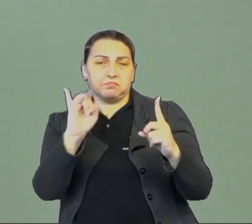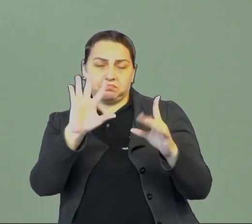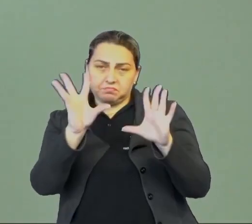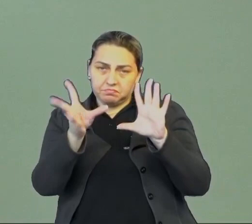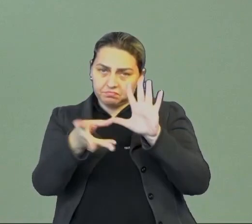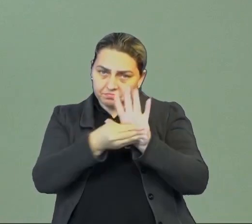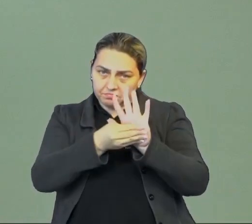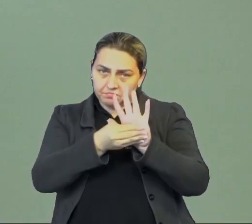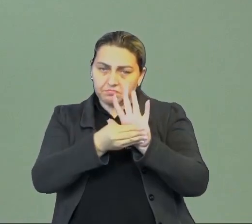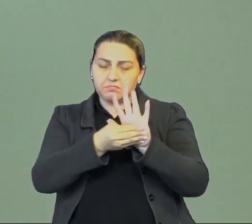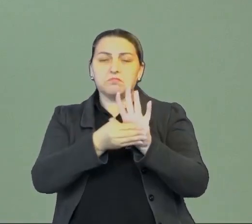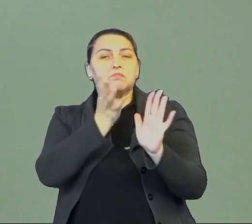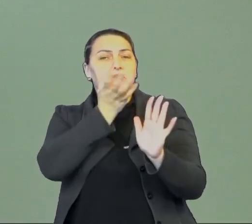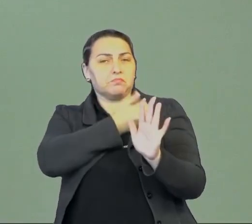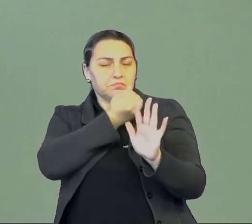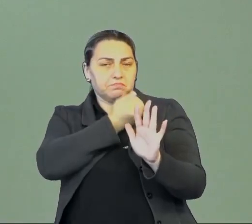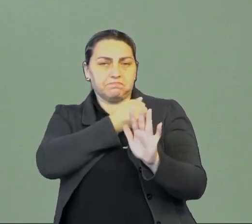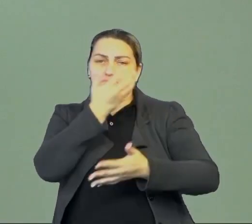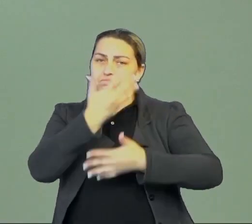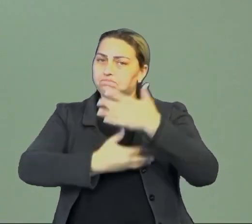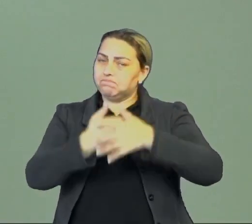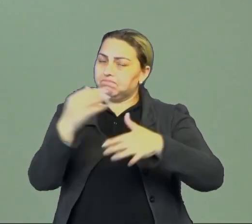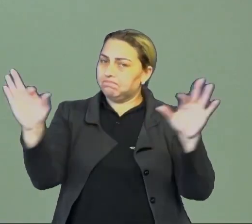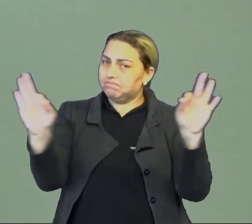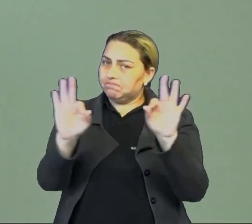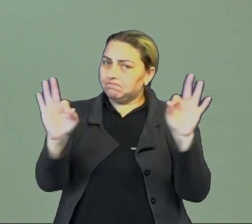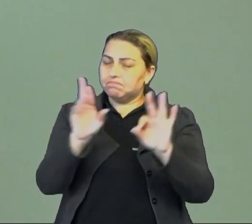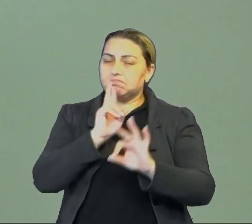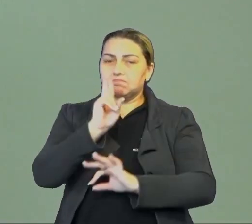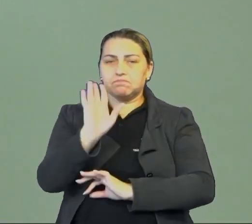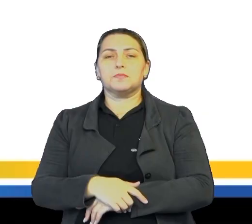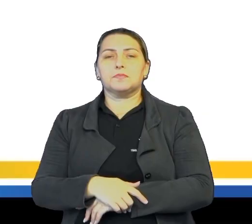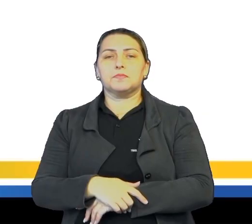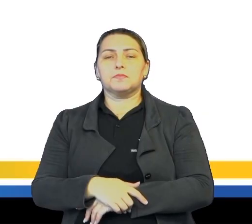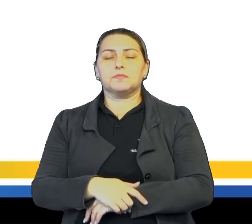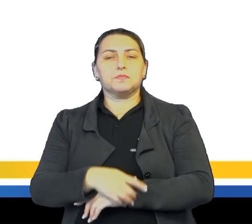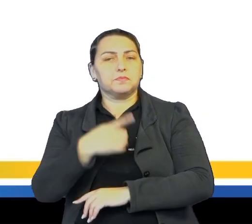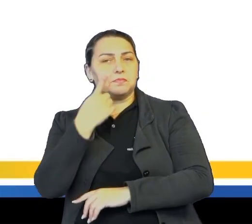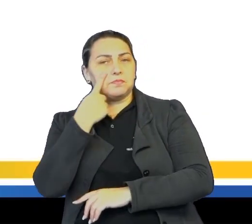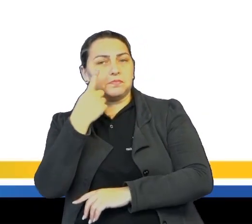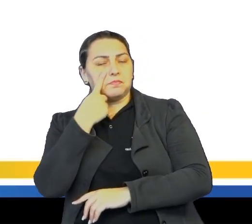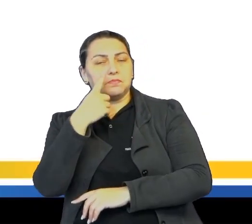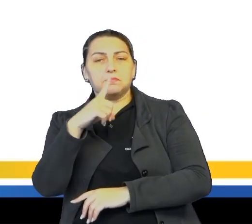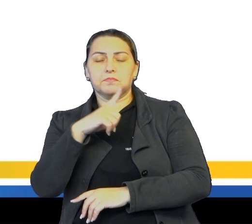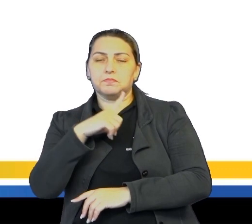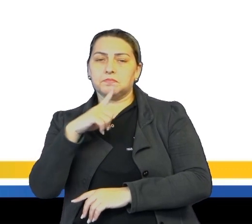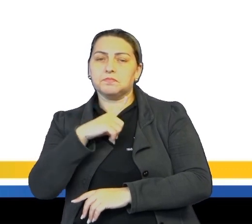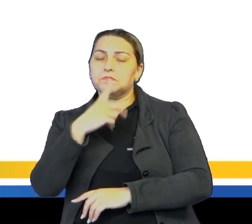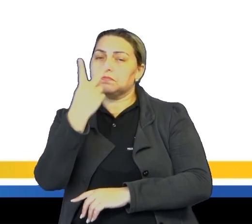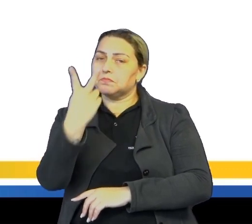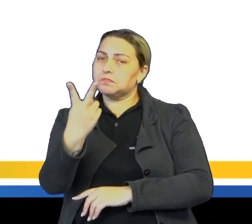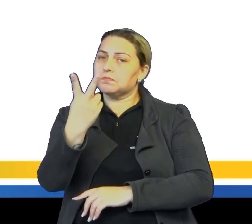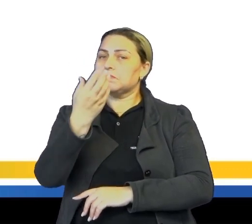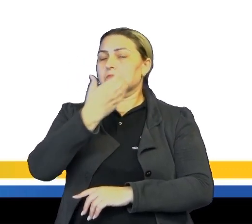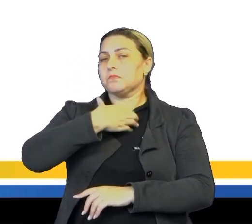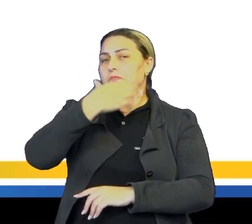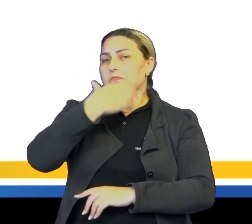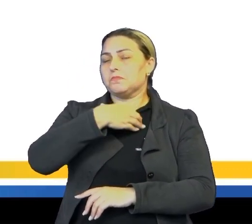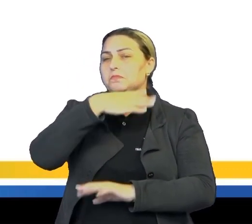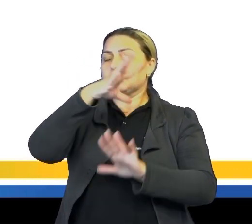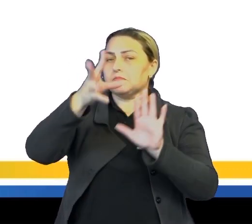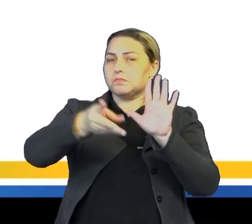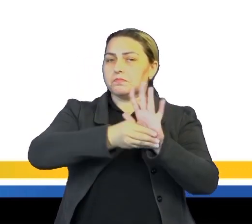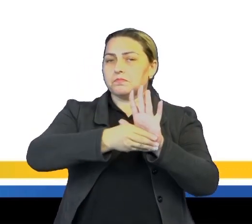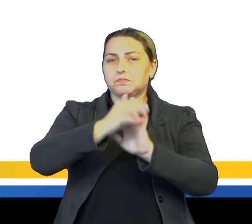você adicionar a qualquer algarismo ele não interfere no resultado final Olha se eu tenho duas maçãs e